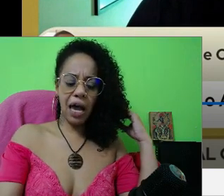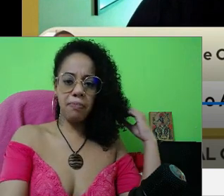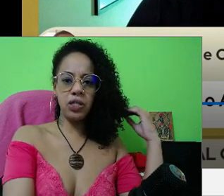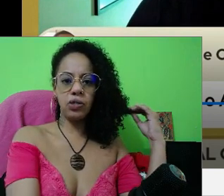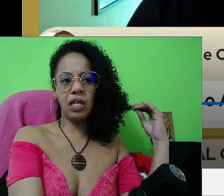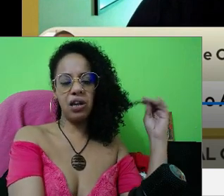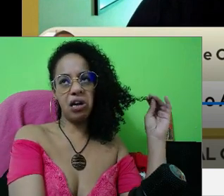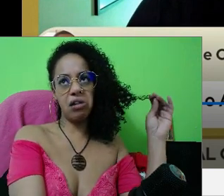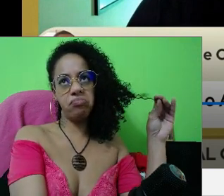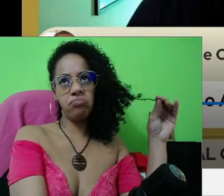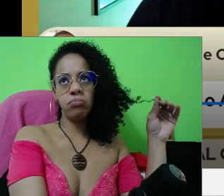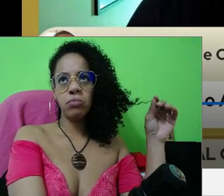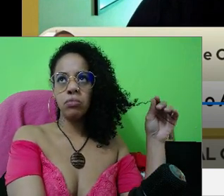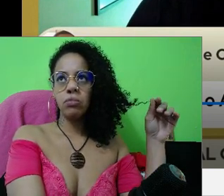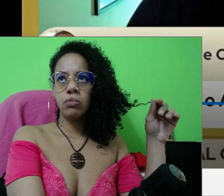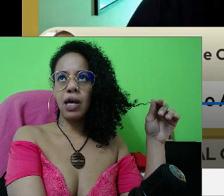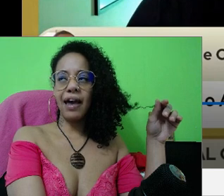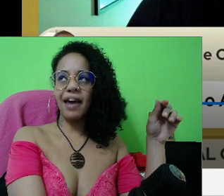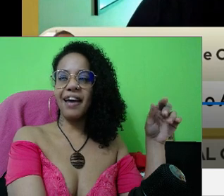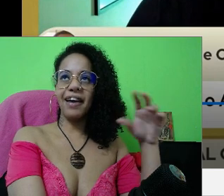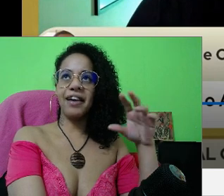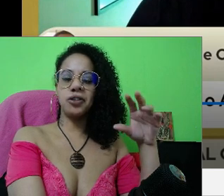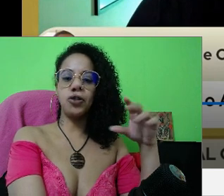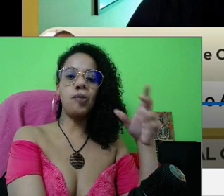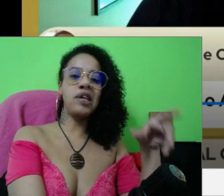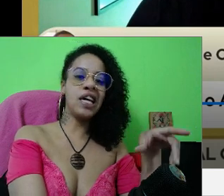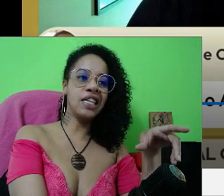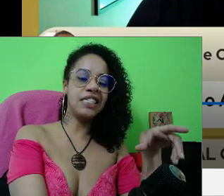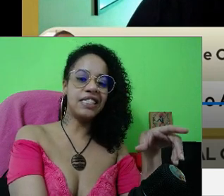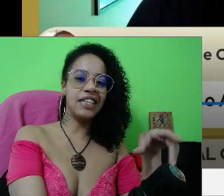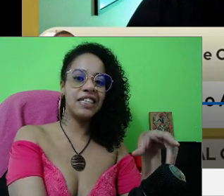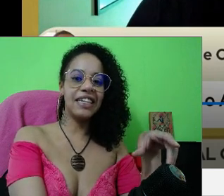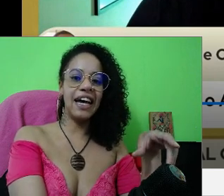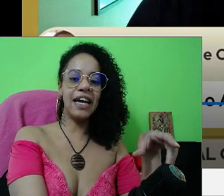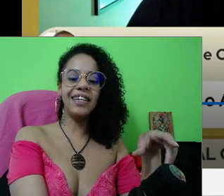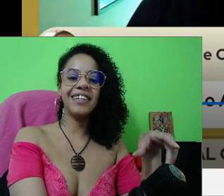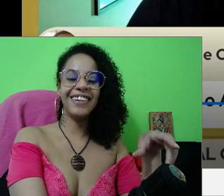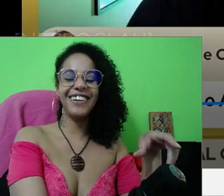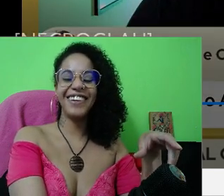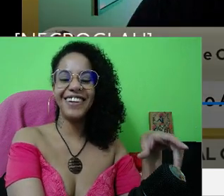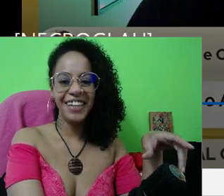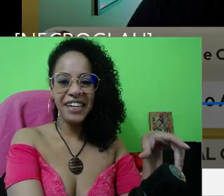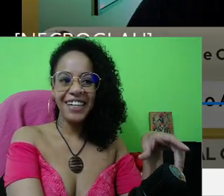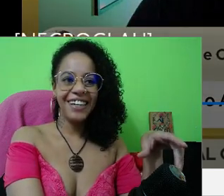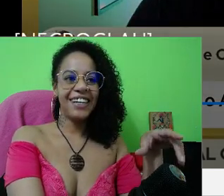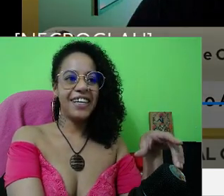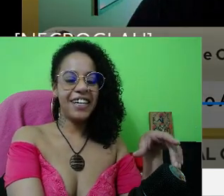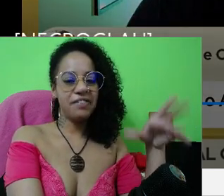que eu saiba isso seria dominância né